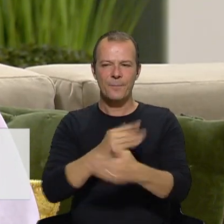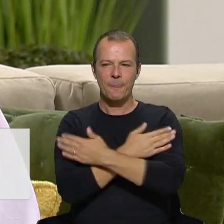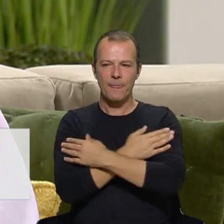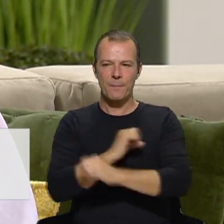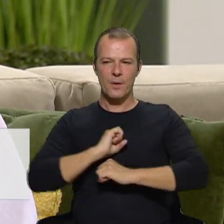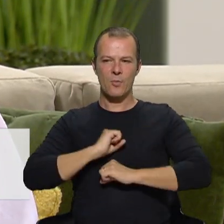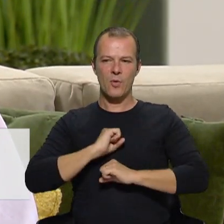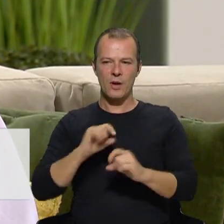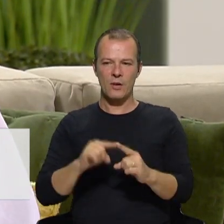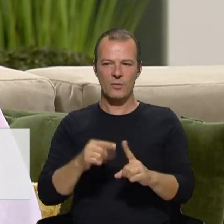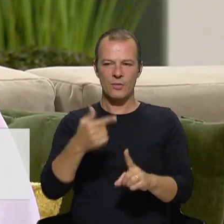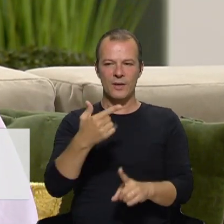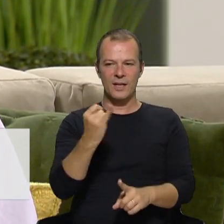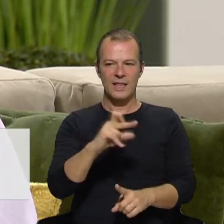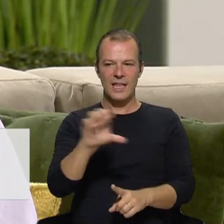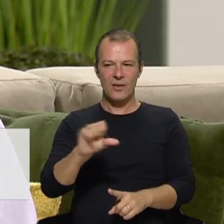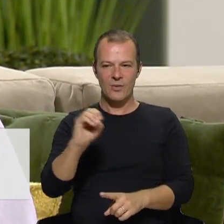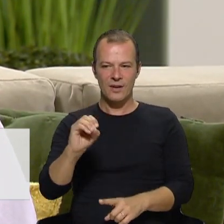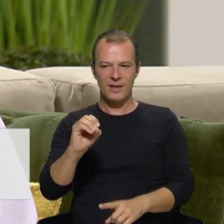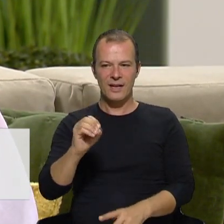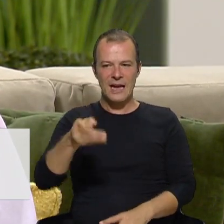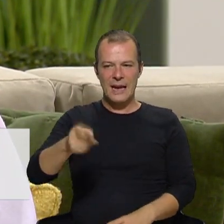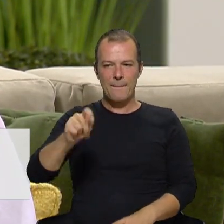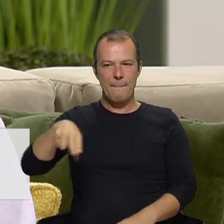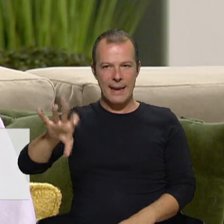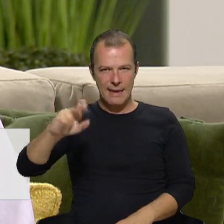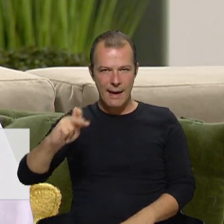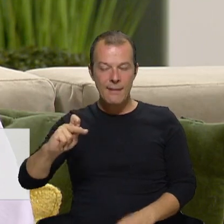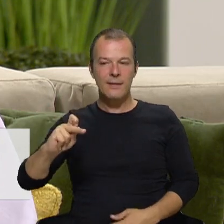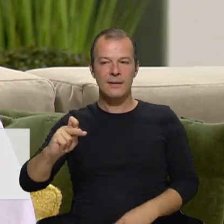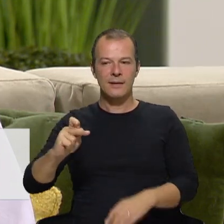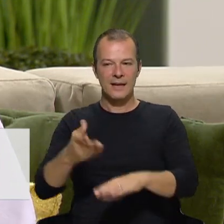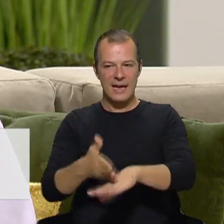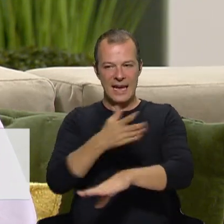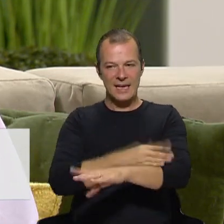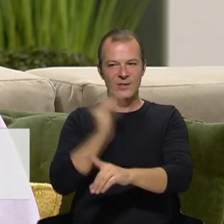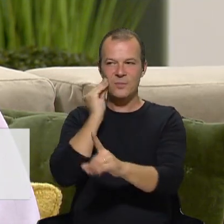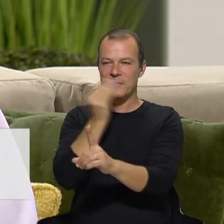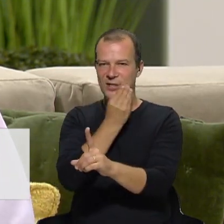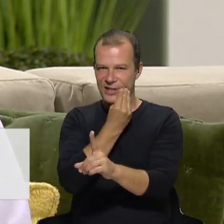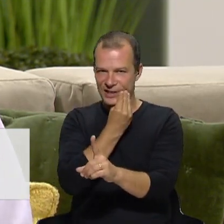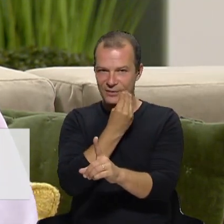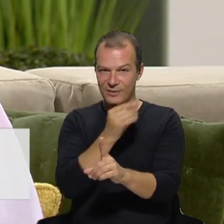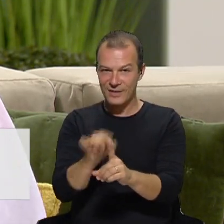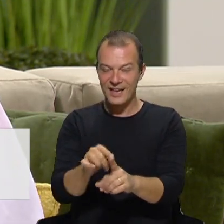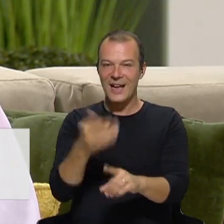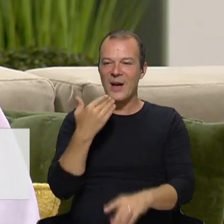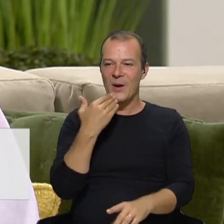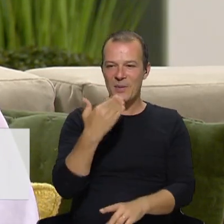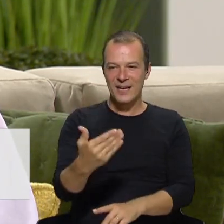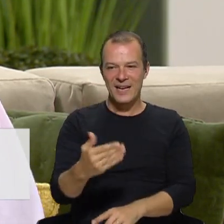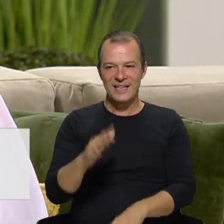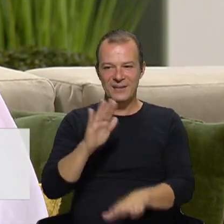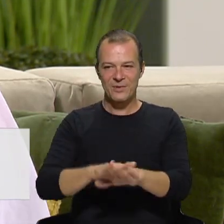amigo Tiago, Tiago Penha. Antes de mais, um grande beijinho, Tiago, e muito obrigada por